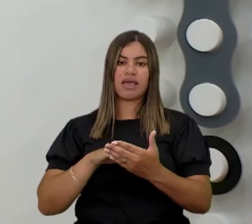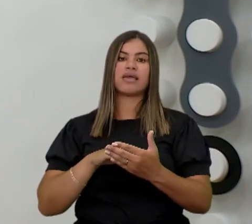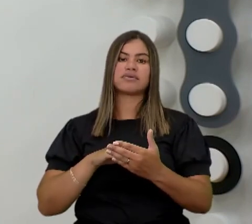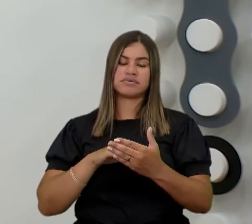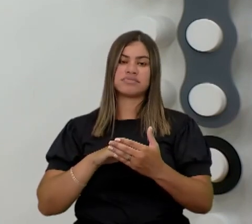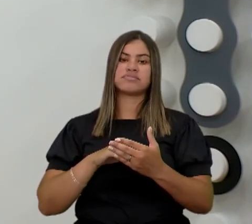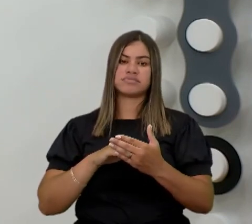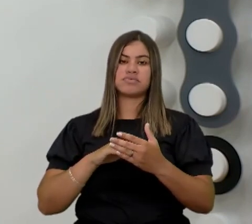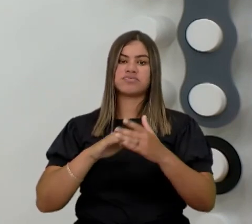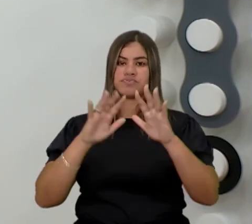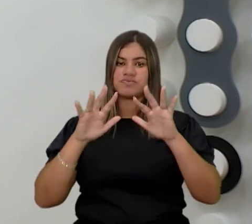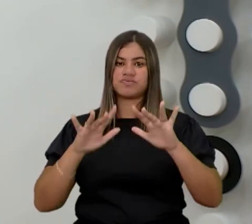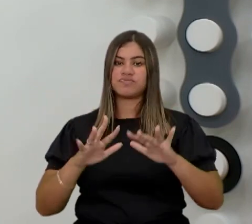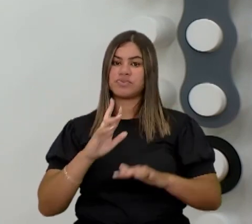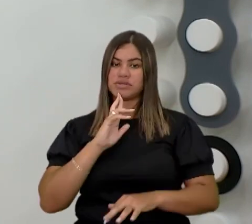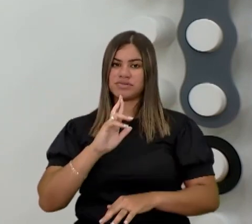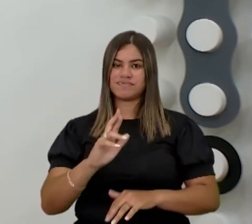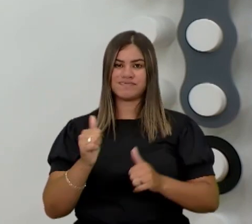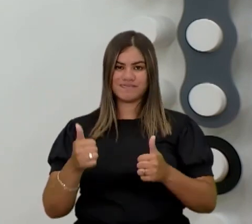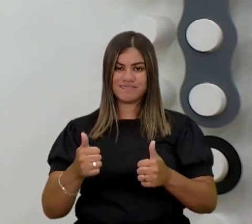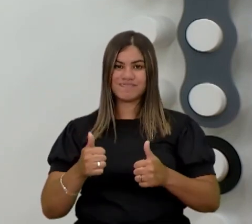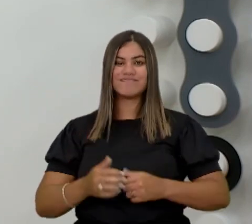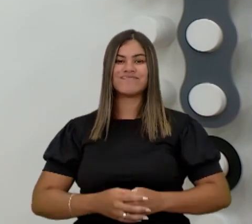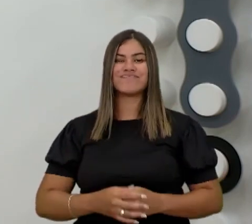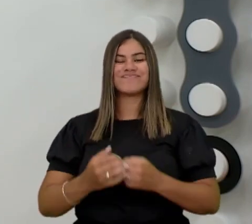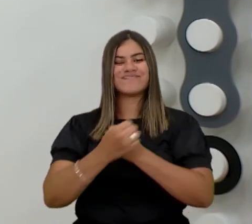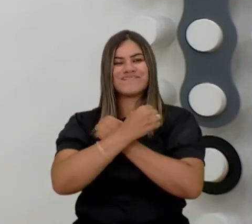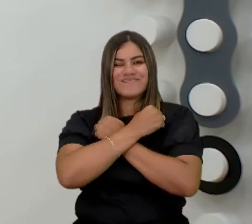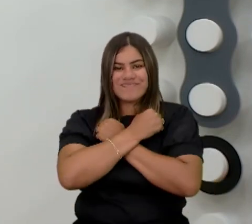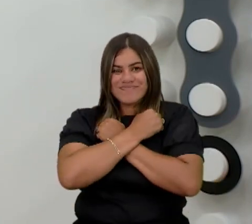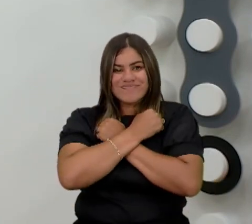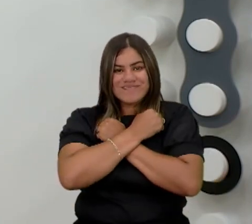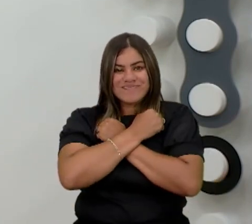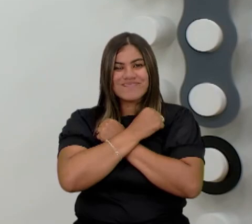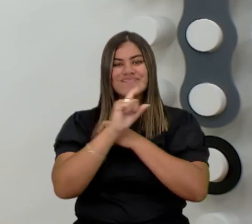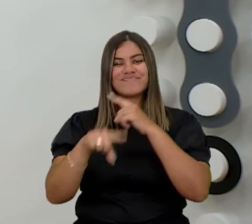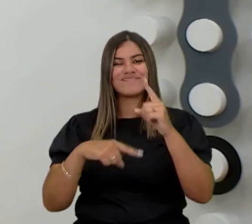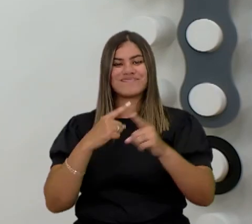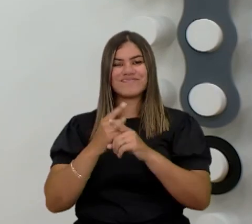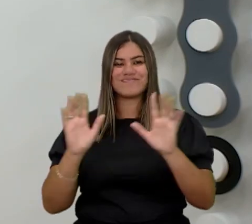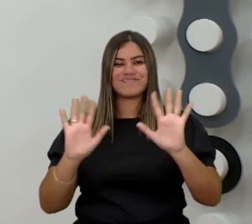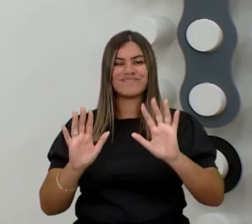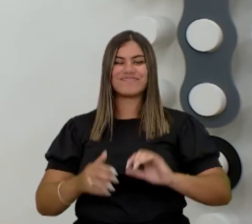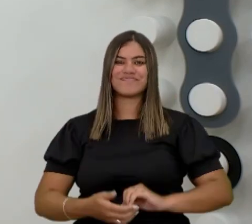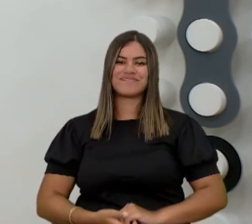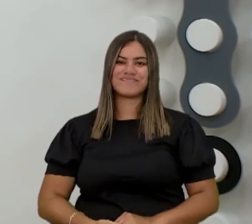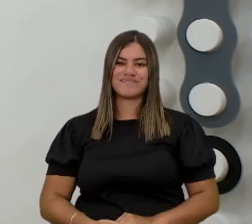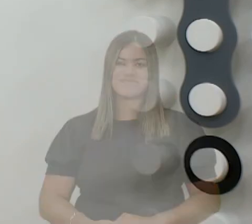sistematização dessa atividade. Certo, pessoal? Um forte abraço para todos e até a próxima.